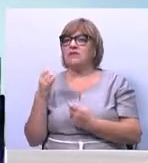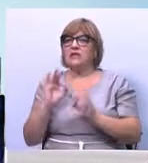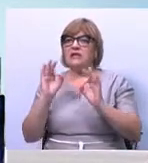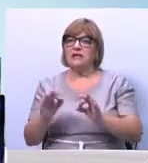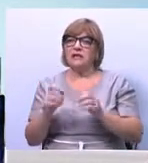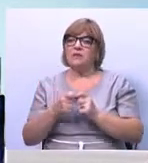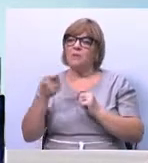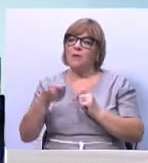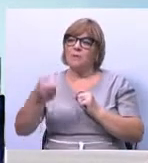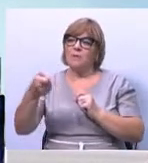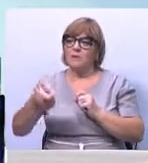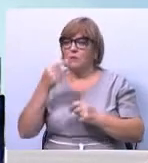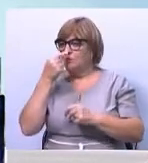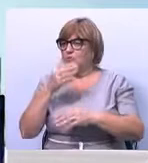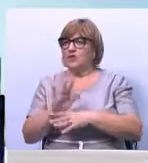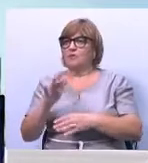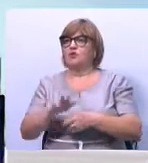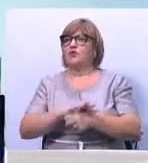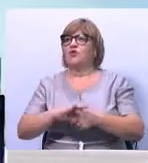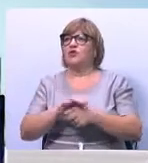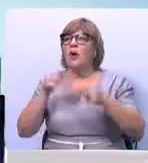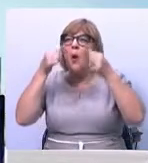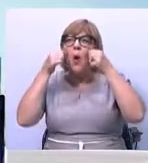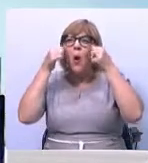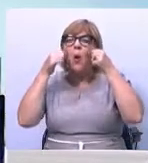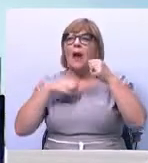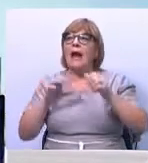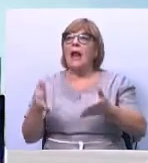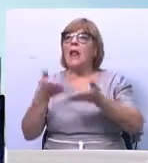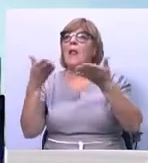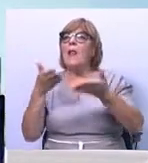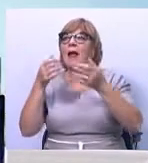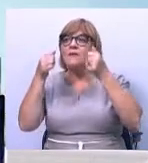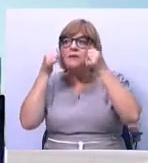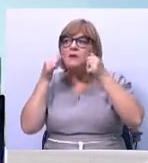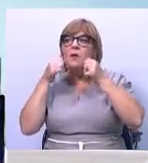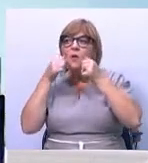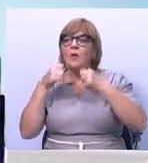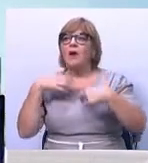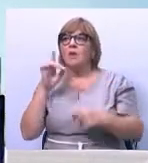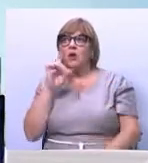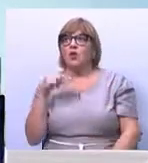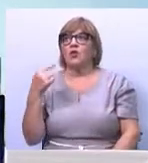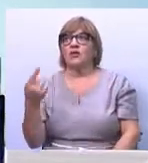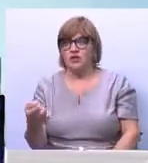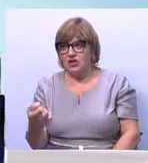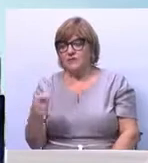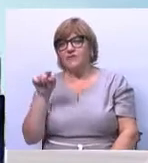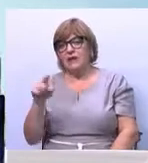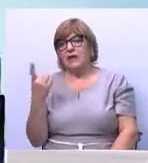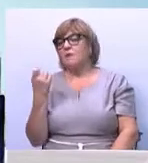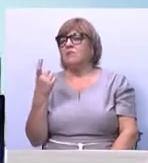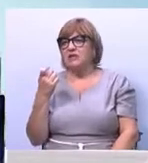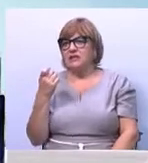mais prolongado, como, por exemplo, uma situação de umas rugas, em que nós queremos atenuar as nossas rugas, mas vamos utilizar diariamente, então aí precisamos